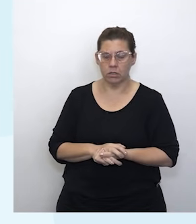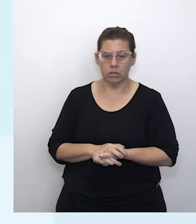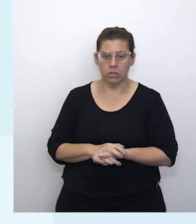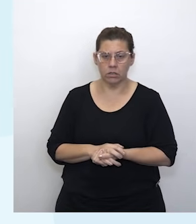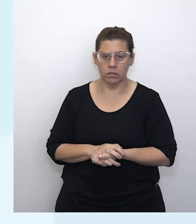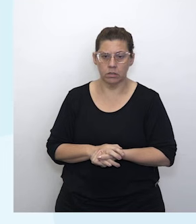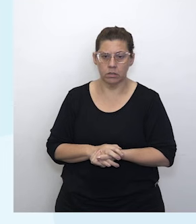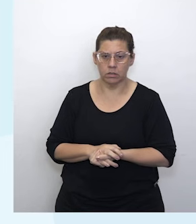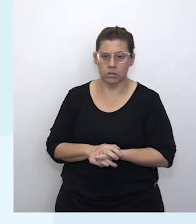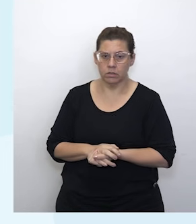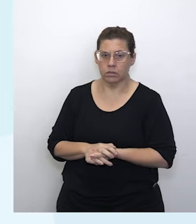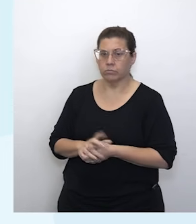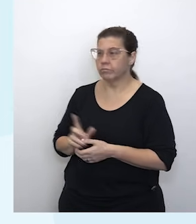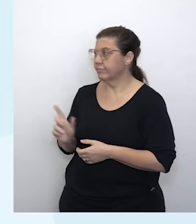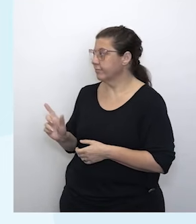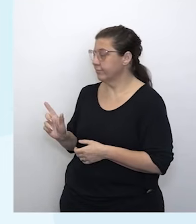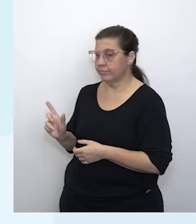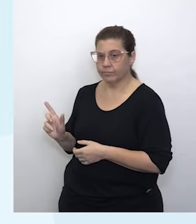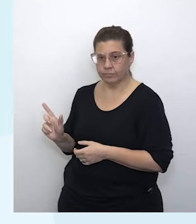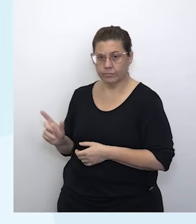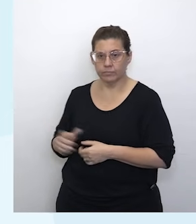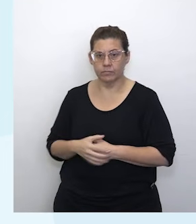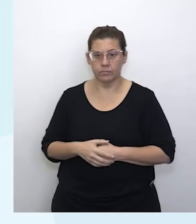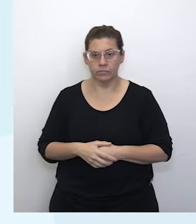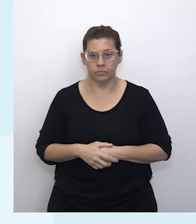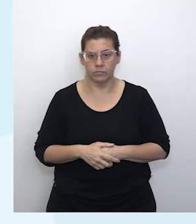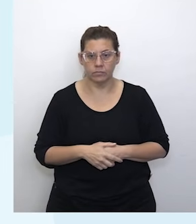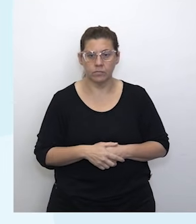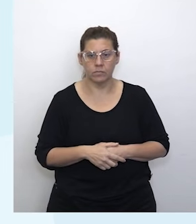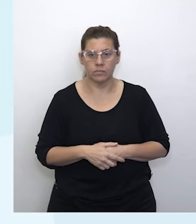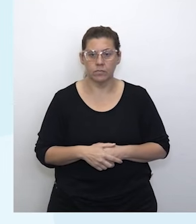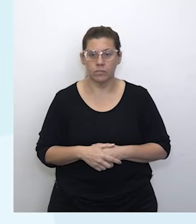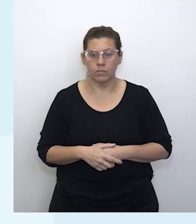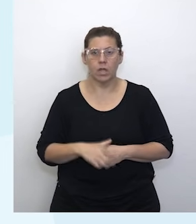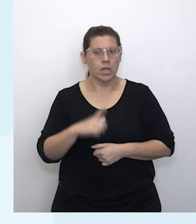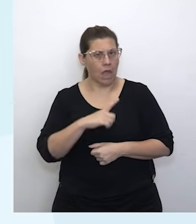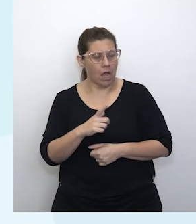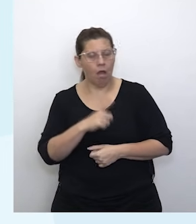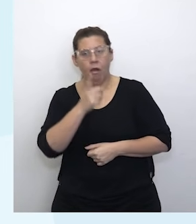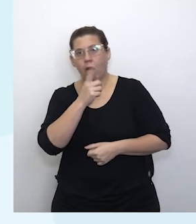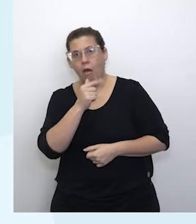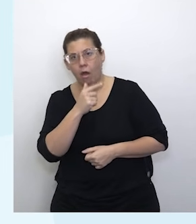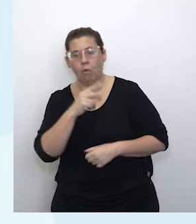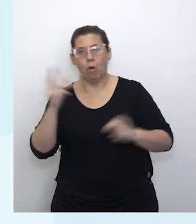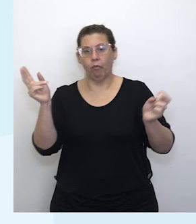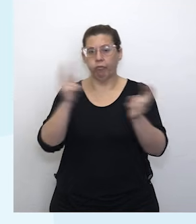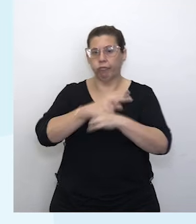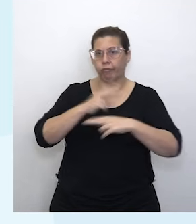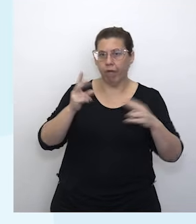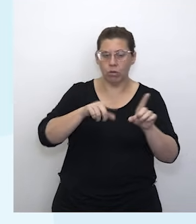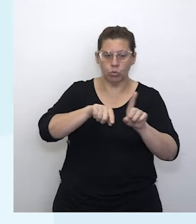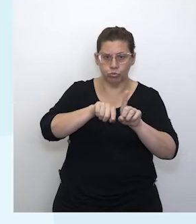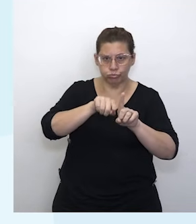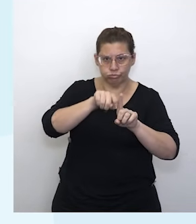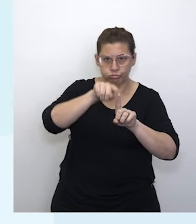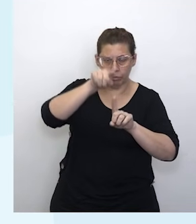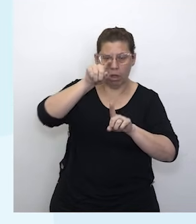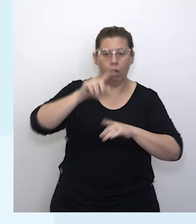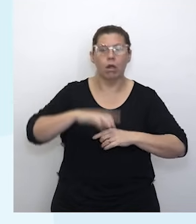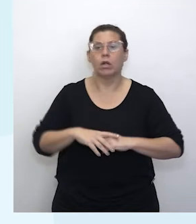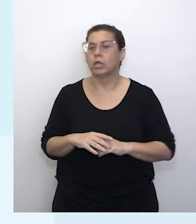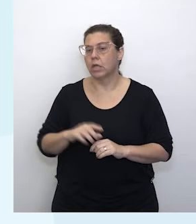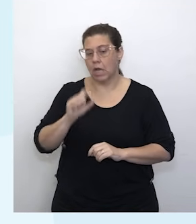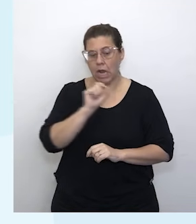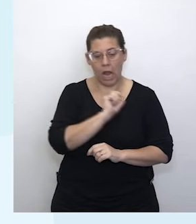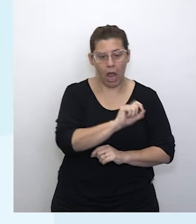geneticamente idênticas, elas sofrem a influência da quantidade de água, a influência do vento, da temperatura, e aí